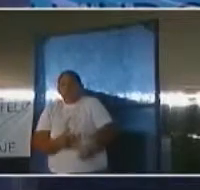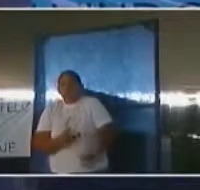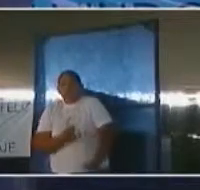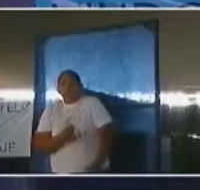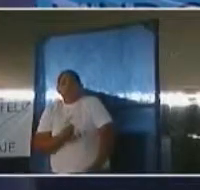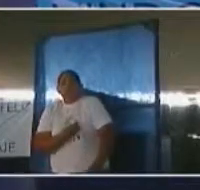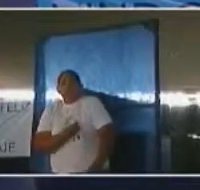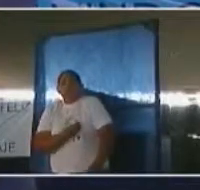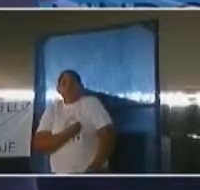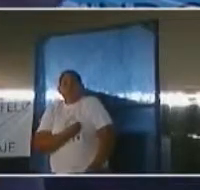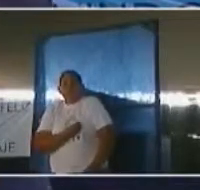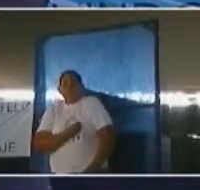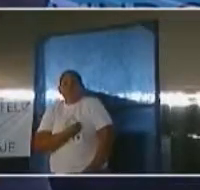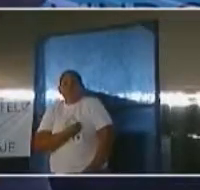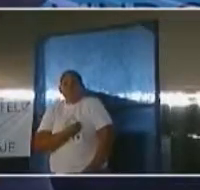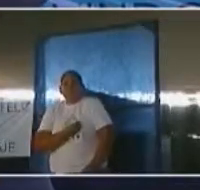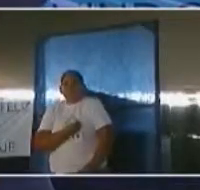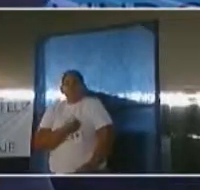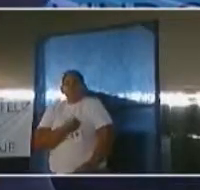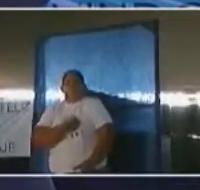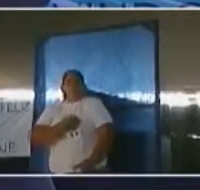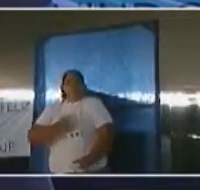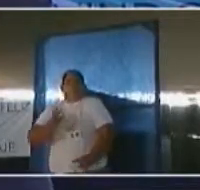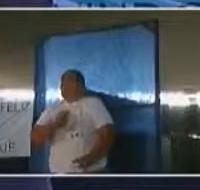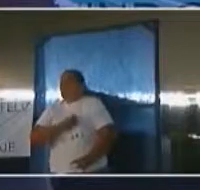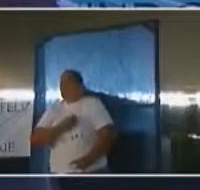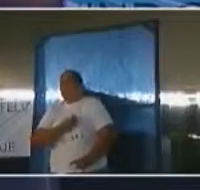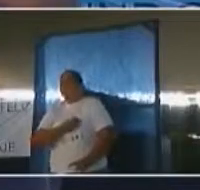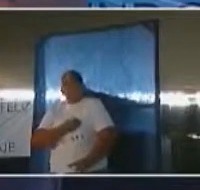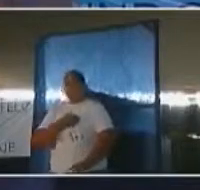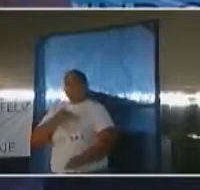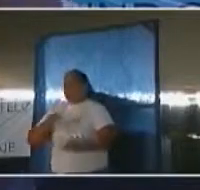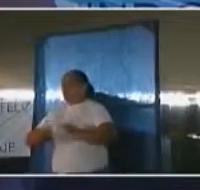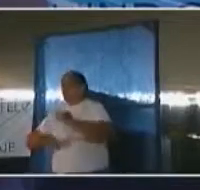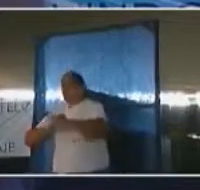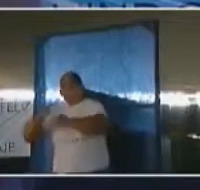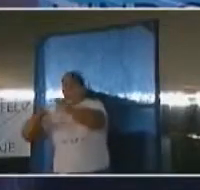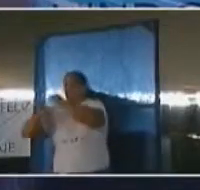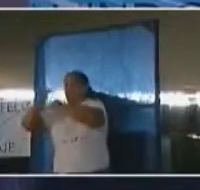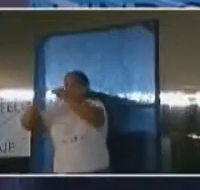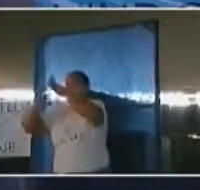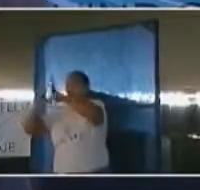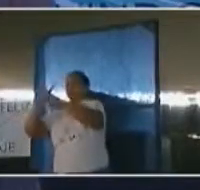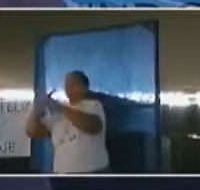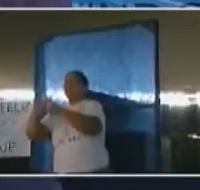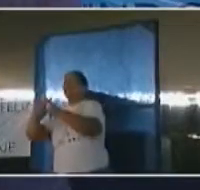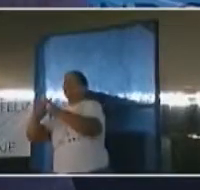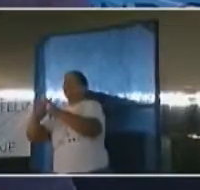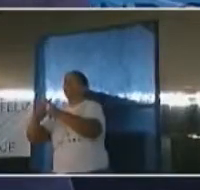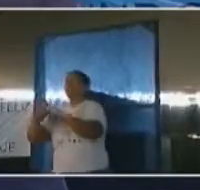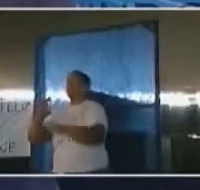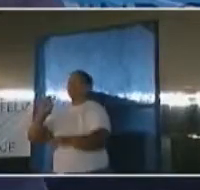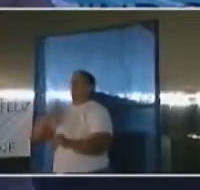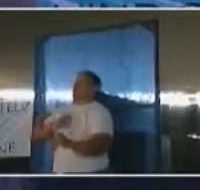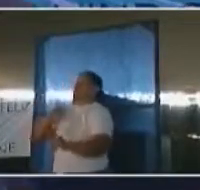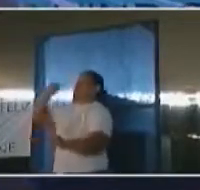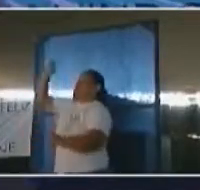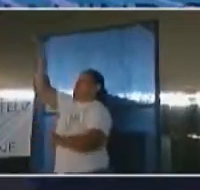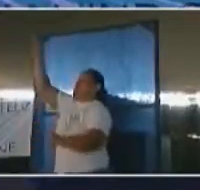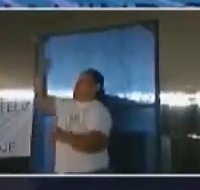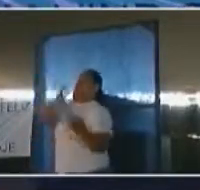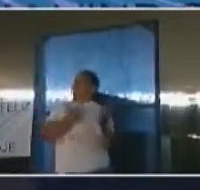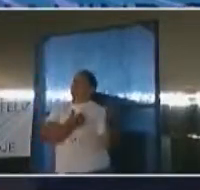Porque dele somos... Por um lado, eu fico muito feliz que o